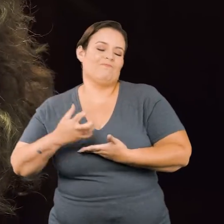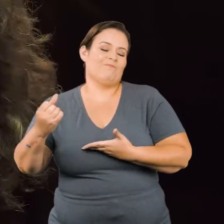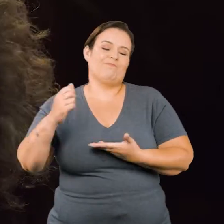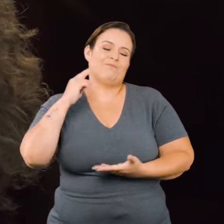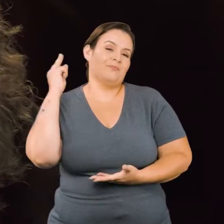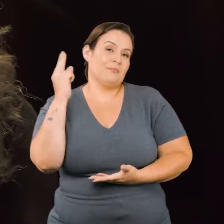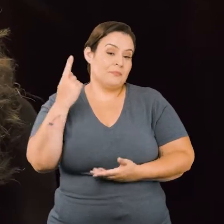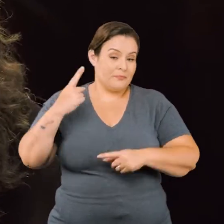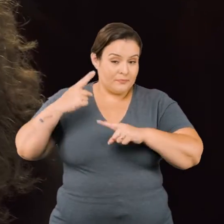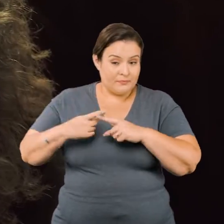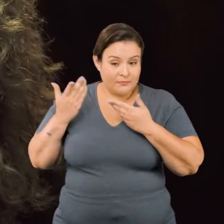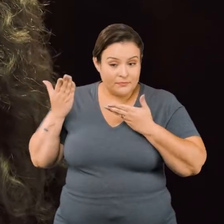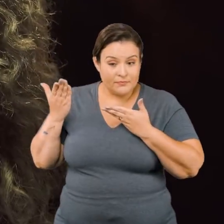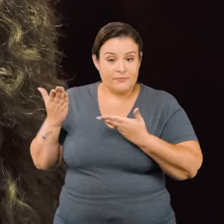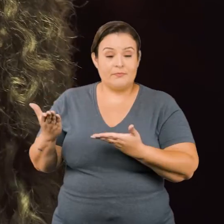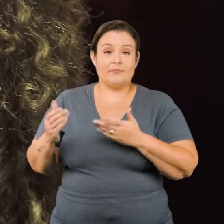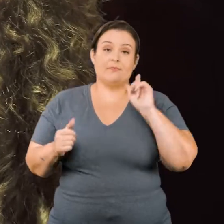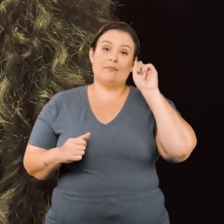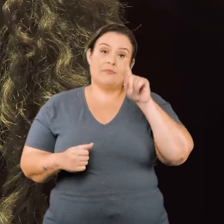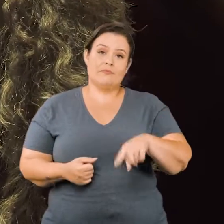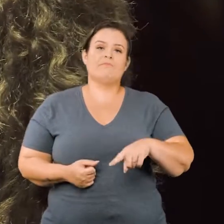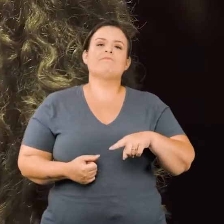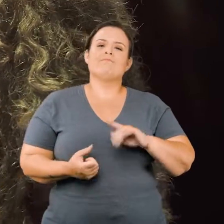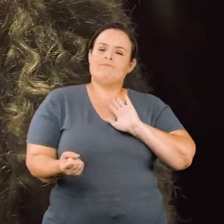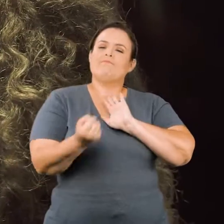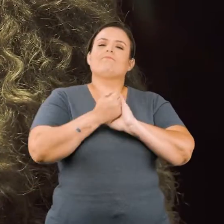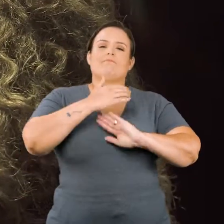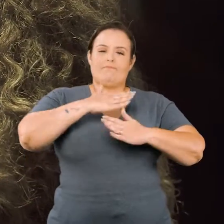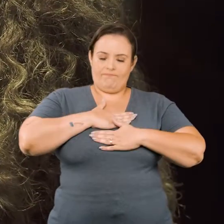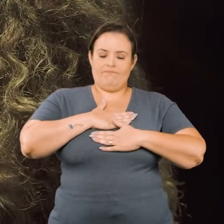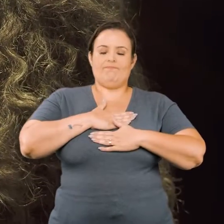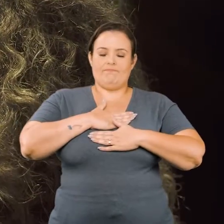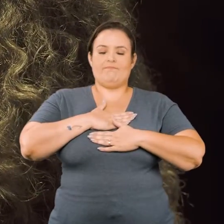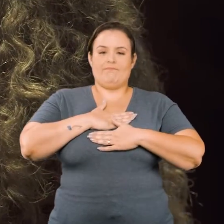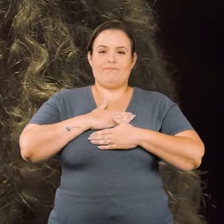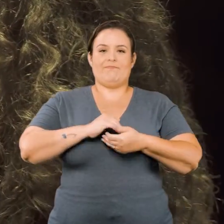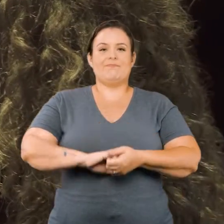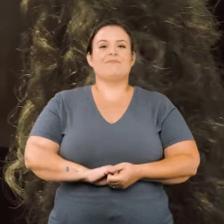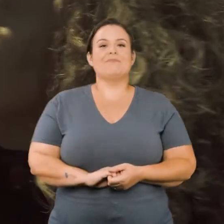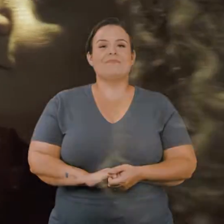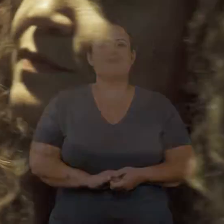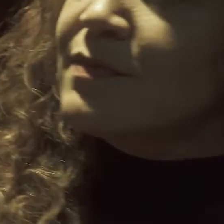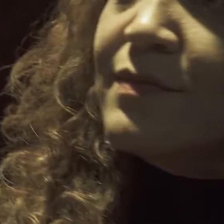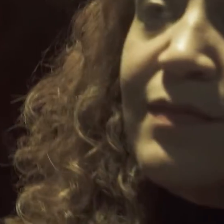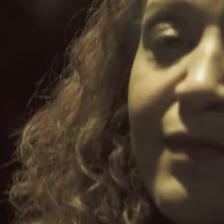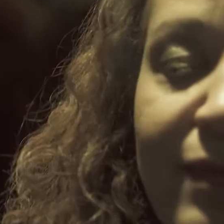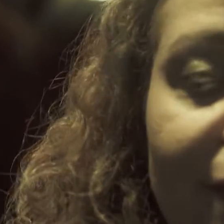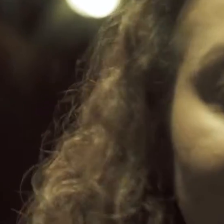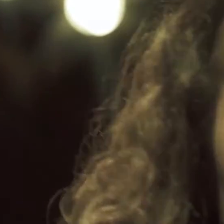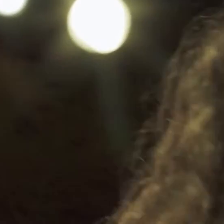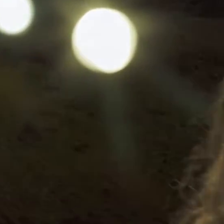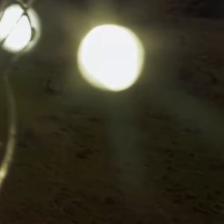mim, porque ela é a minha cicatriz tatuada. Uma mulher negra em um palco. Ela pega um